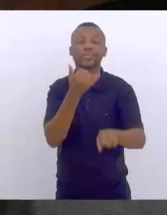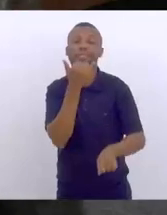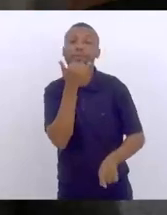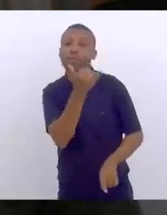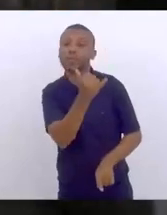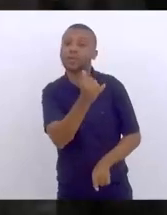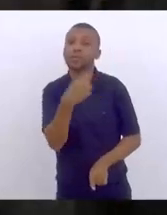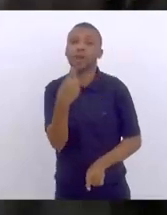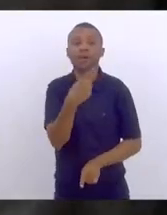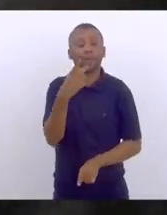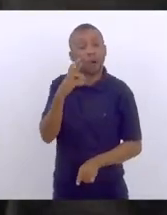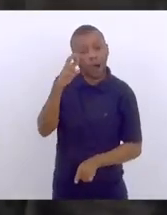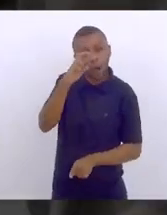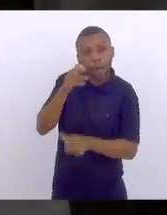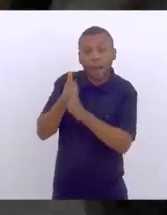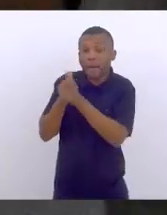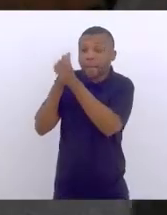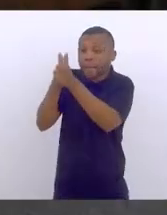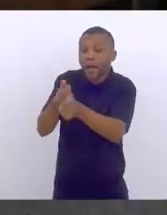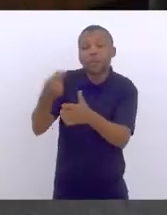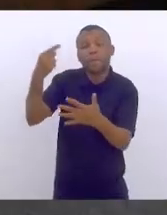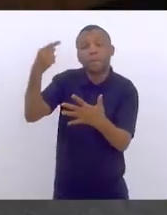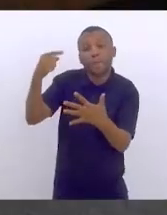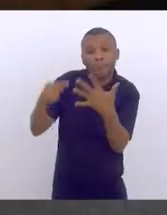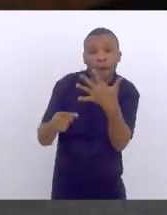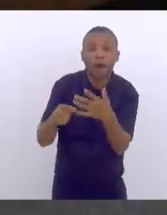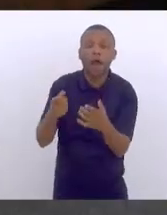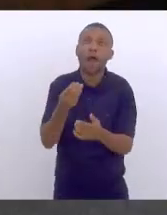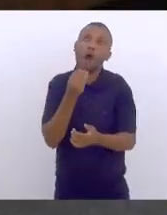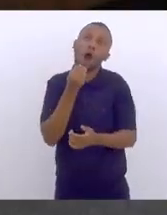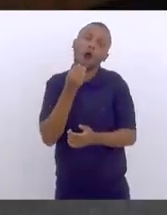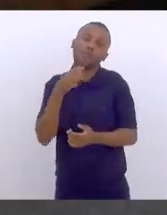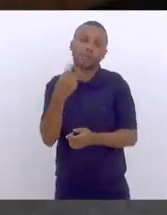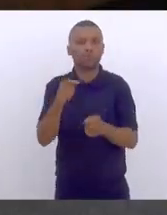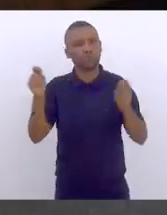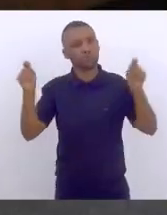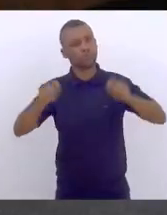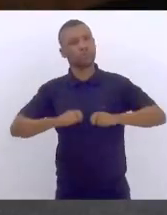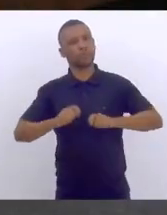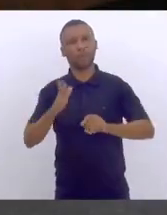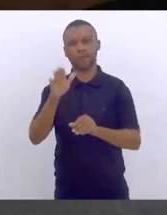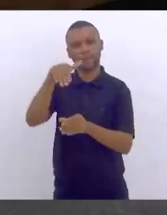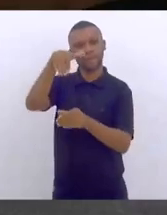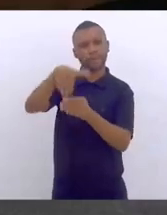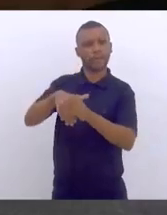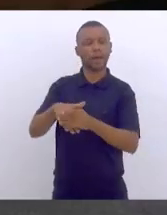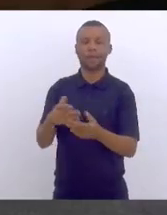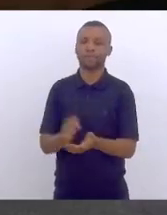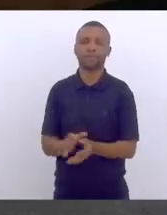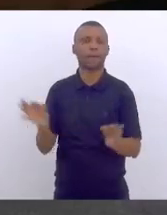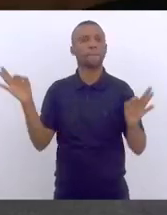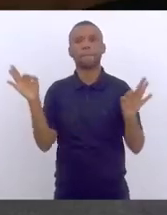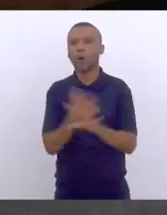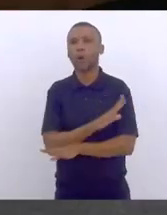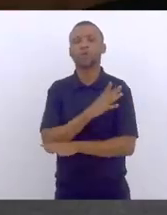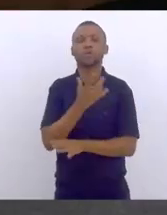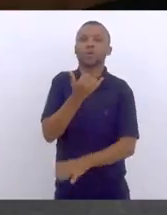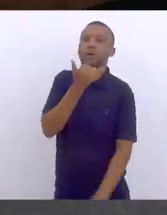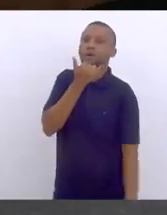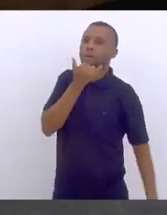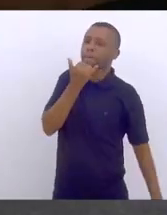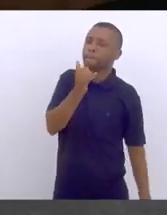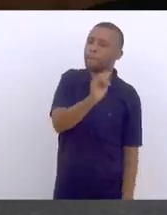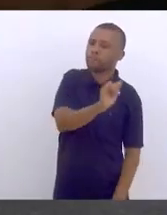para que tudo isso aconteça. É claro que nós poderíamos votar, tipo assim, todo mundo está anistiado, ponto. Aí vocês